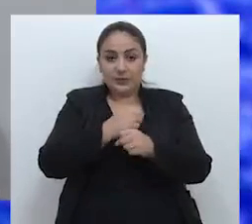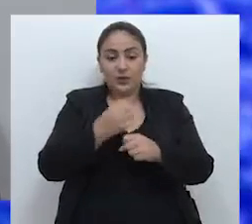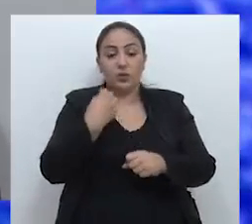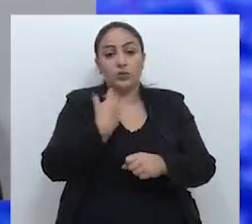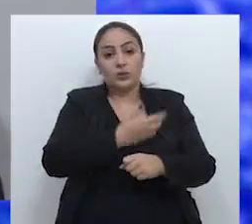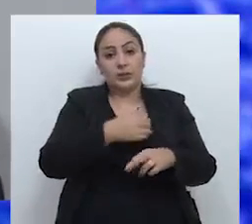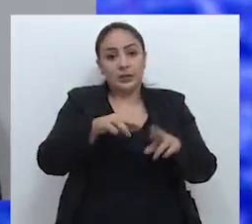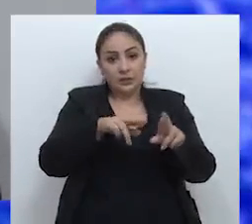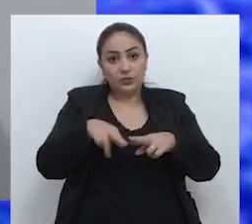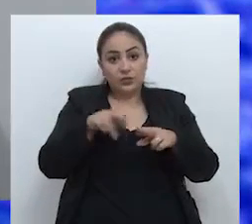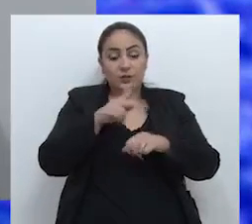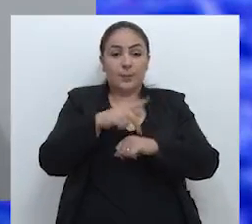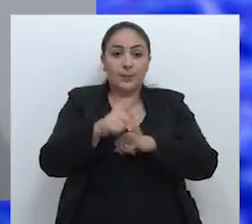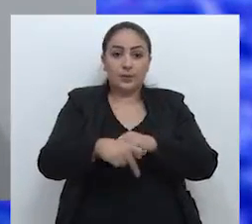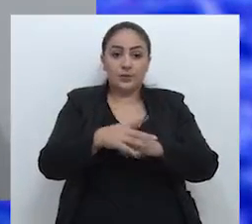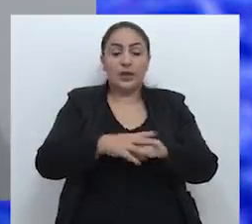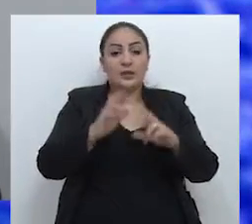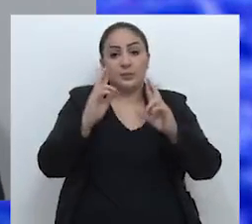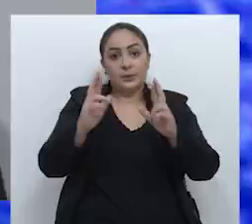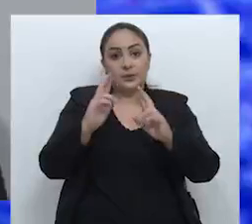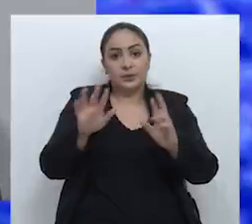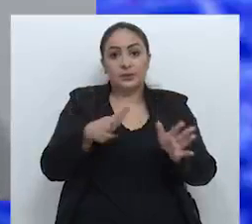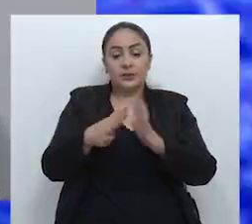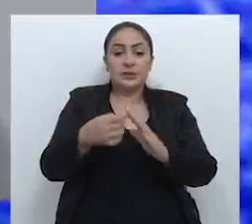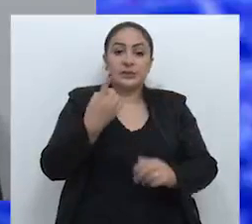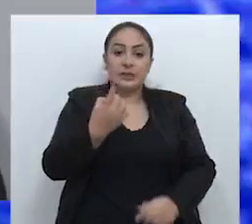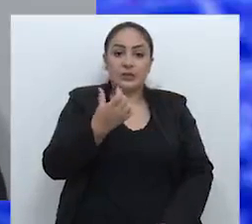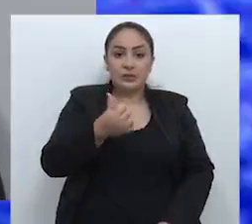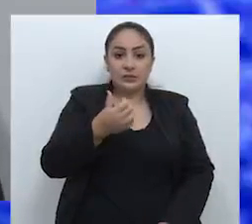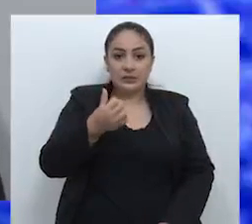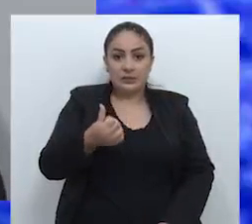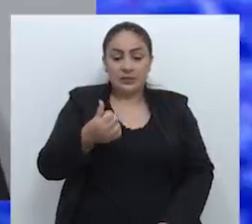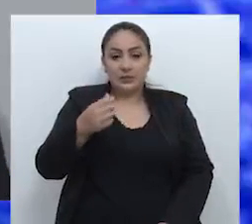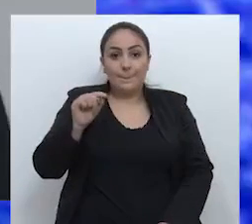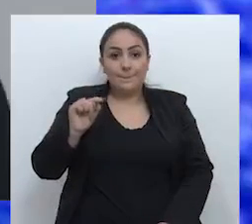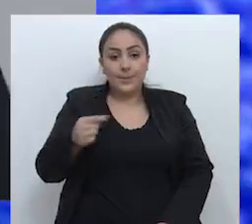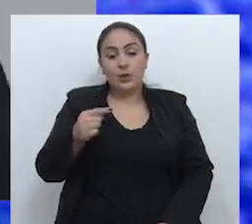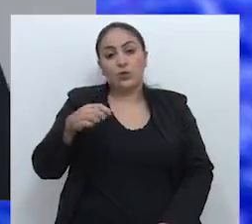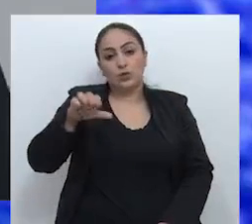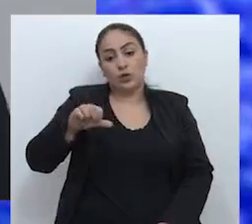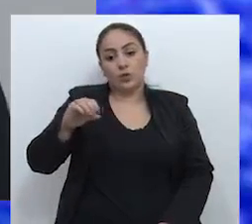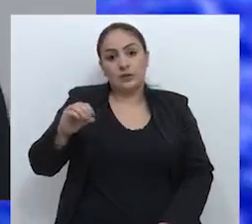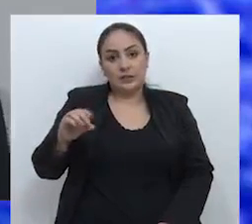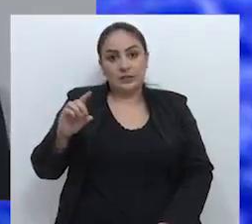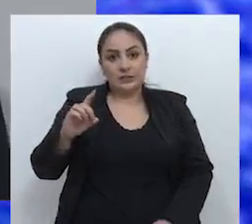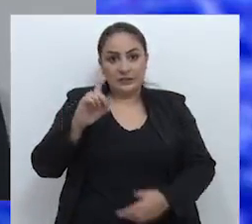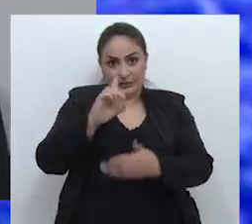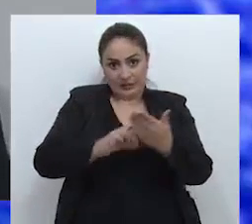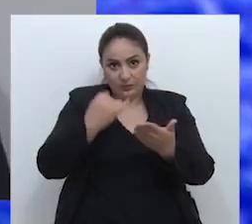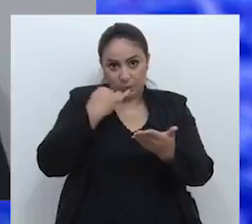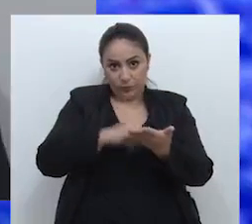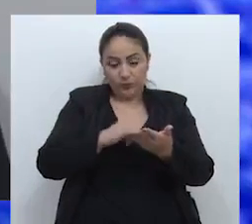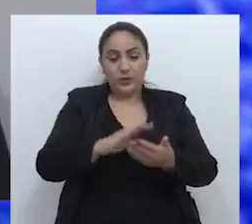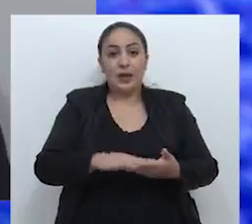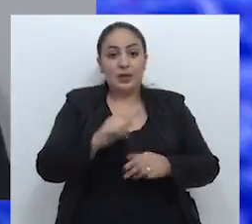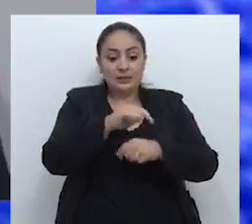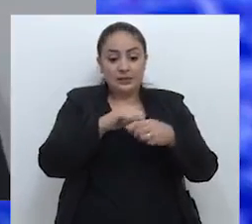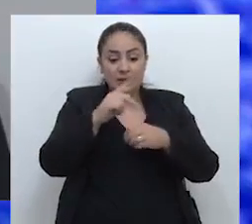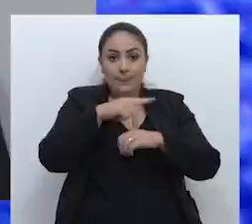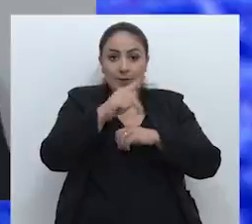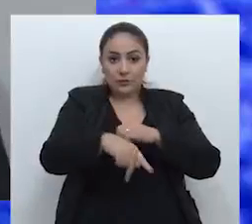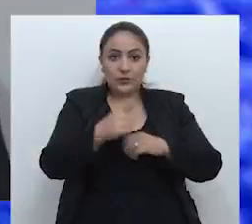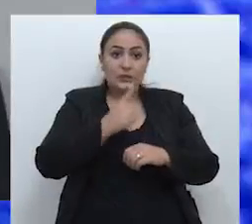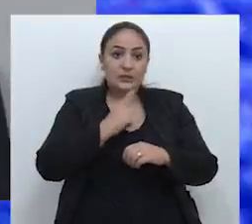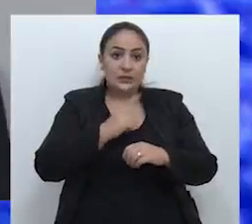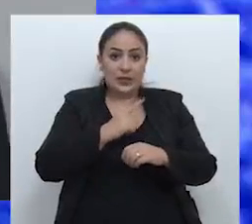região de Passo Fundo, a expectativa é de 166.900 declarações. A cidade de Passo Fundo,